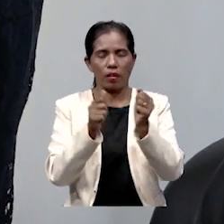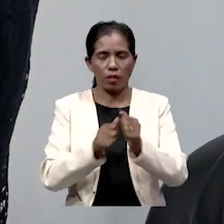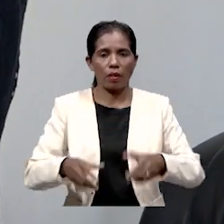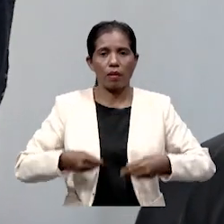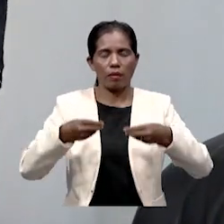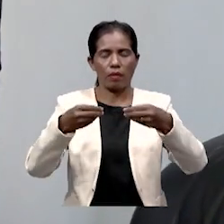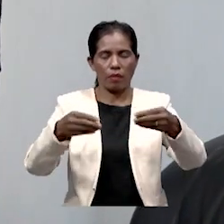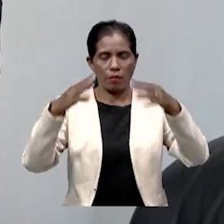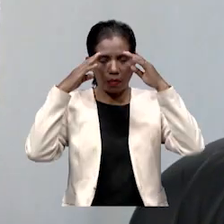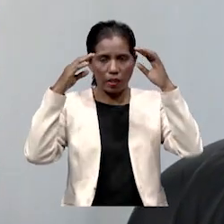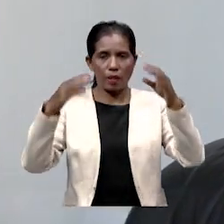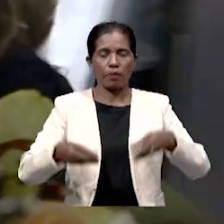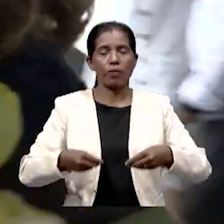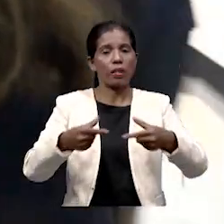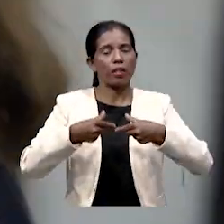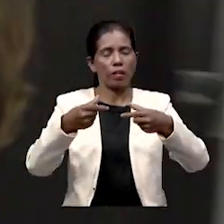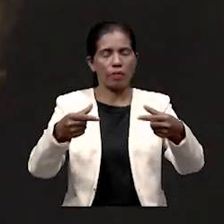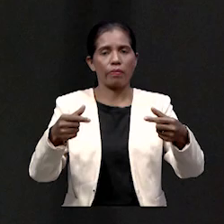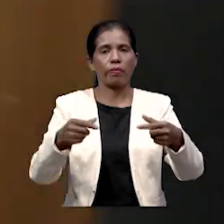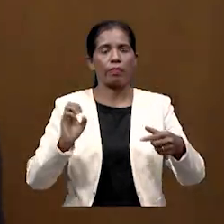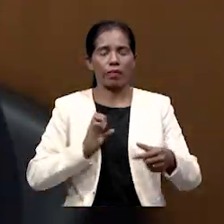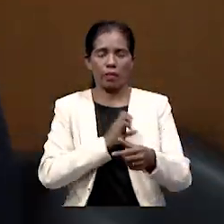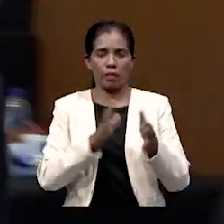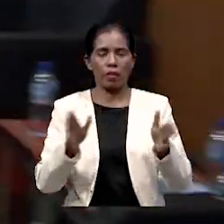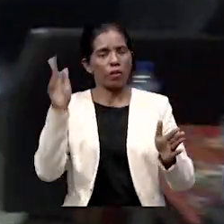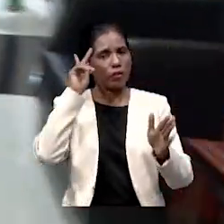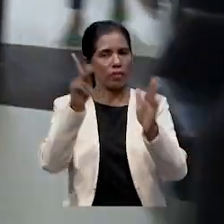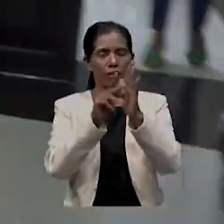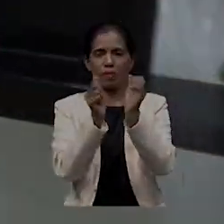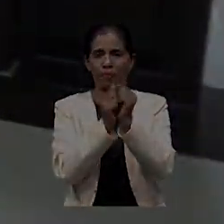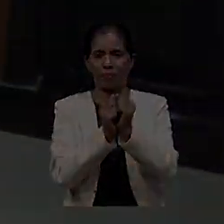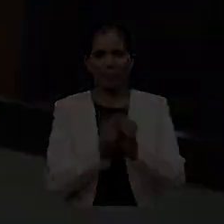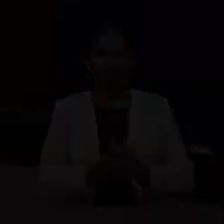presente para o embaixador Sira, no nosso foto-ramuto Jimmy Fernandes, Juvial da Costa, GMN.